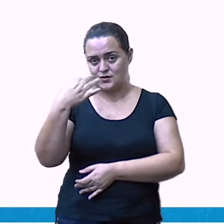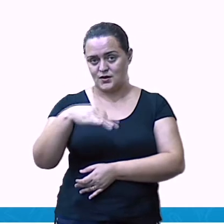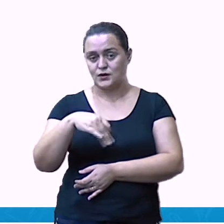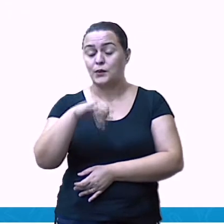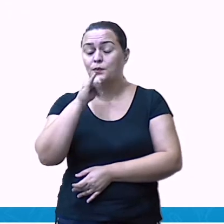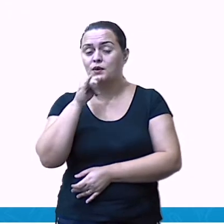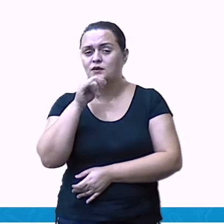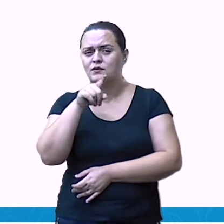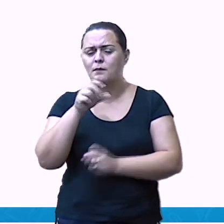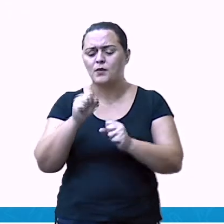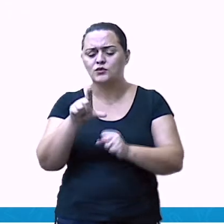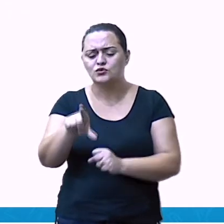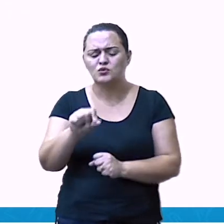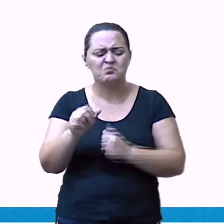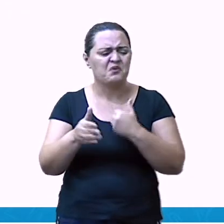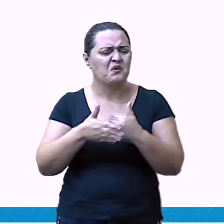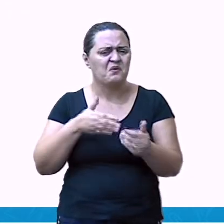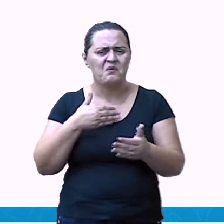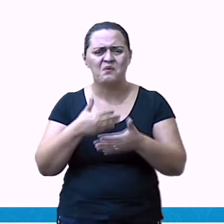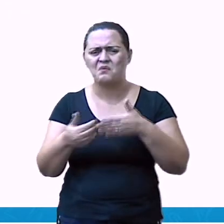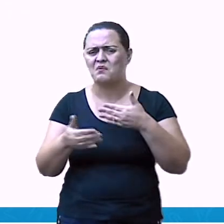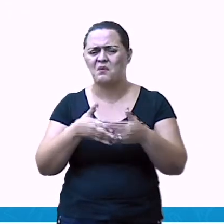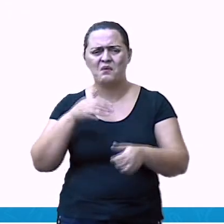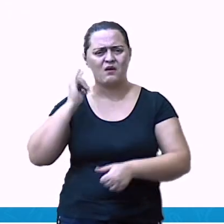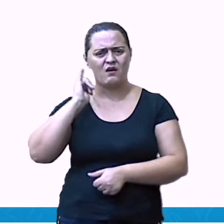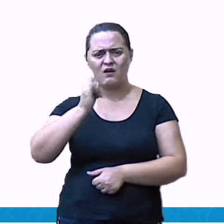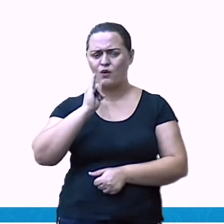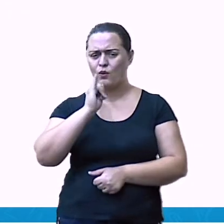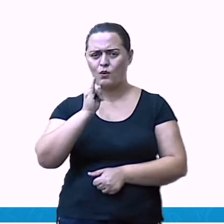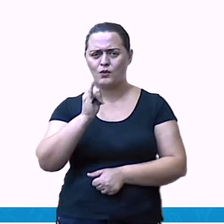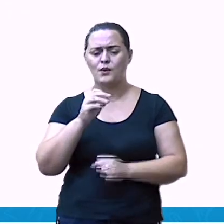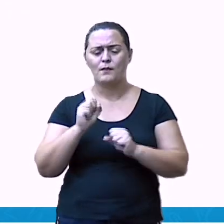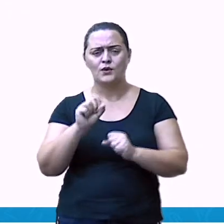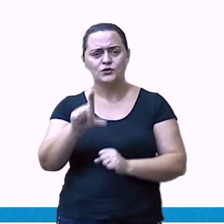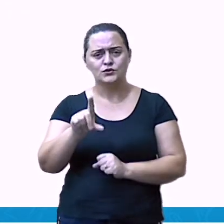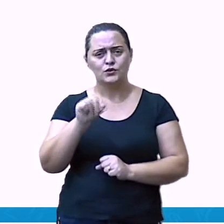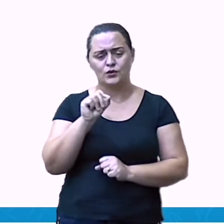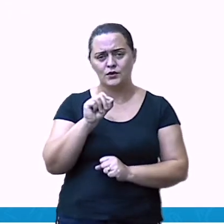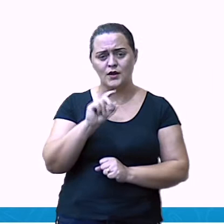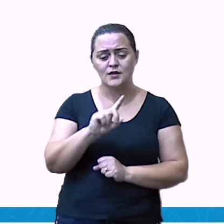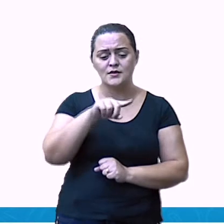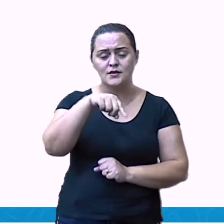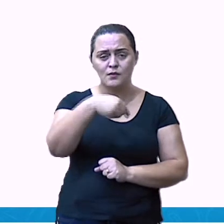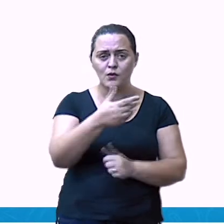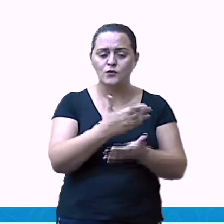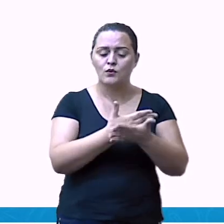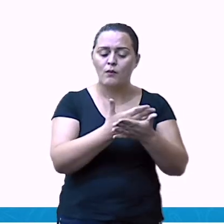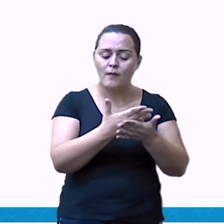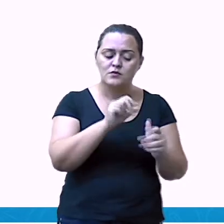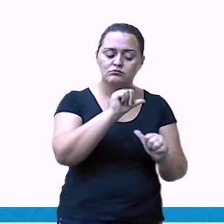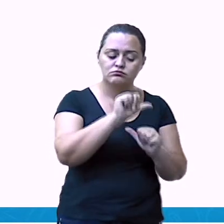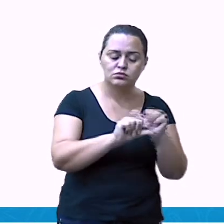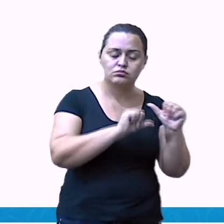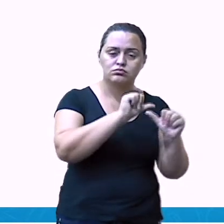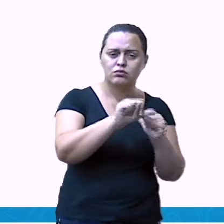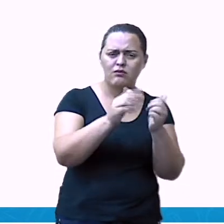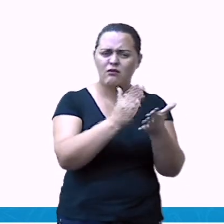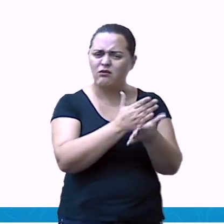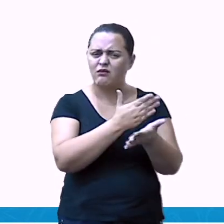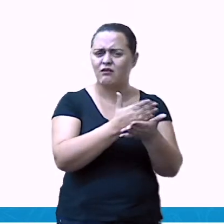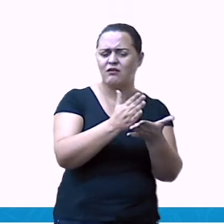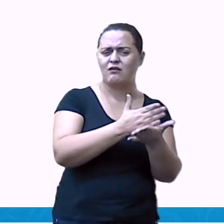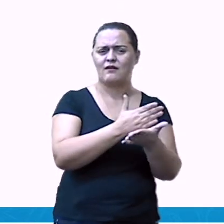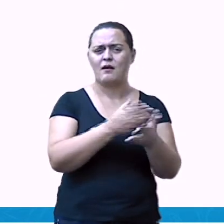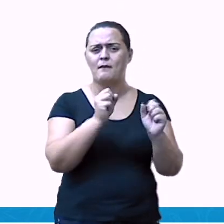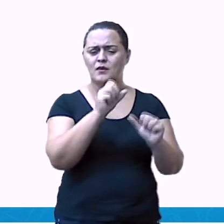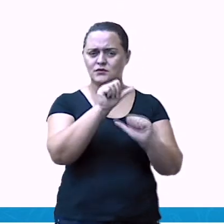conhecido e conte novamente a história, fazendo modificações conforme a sua criatividade, conforme aquilo